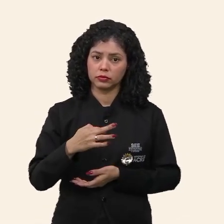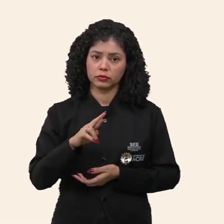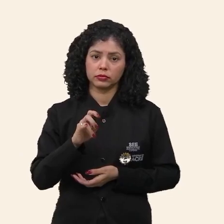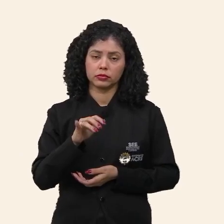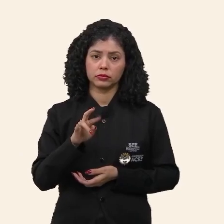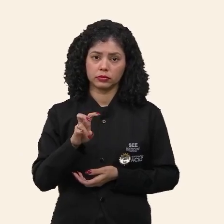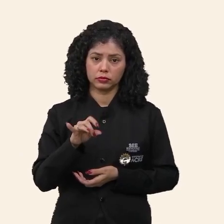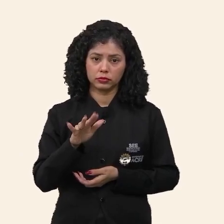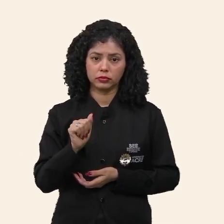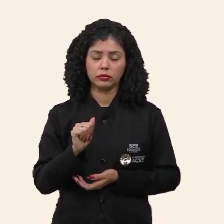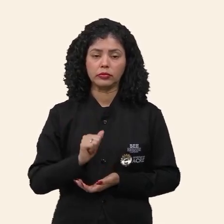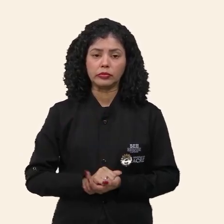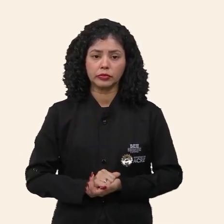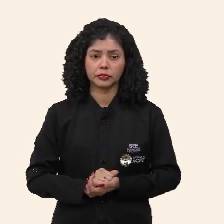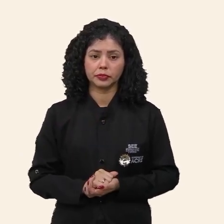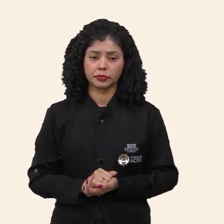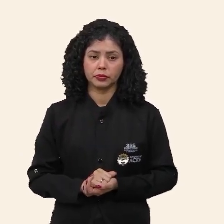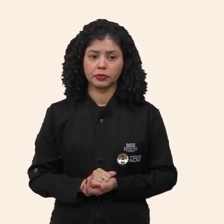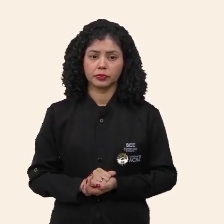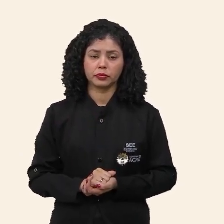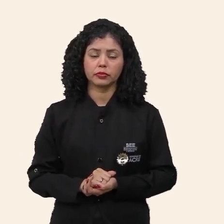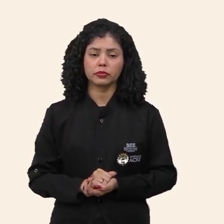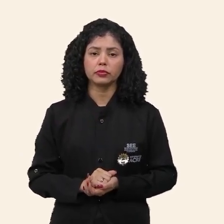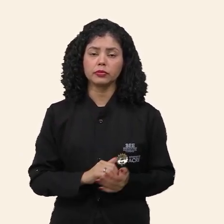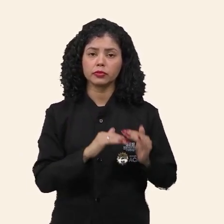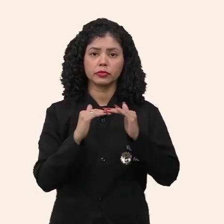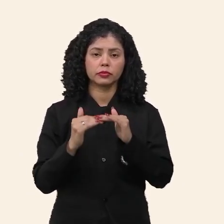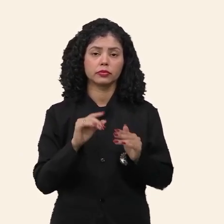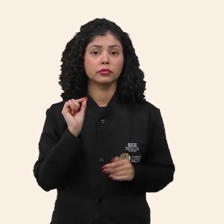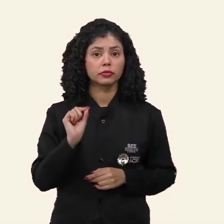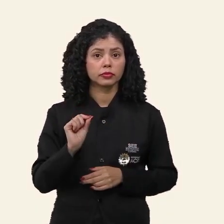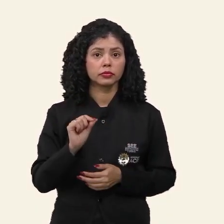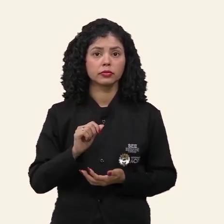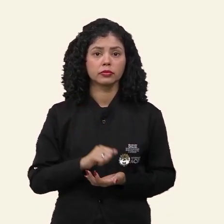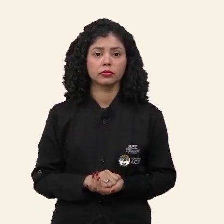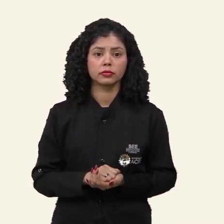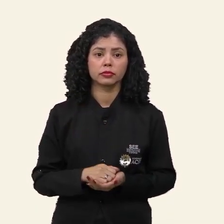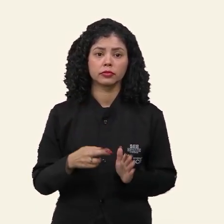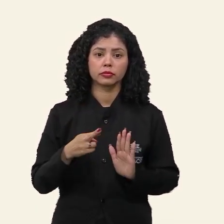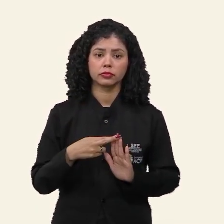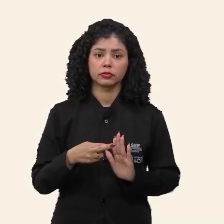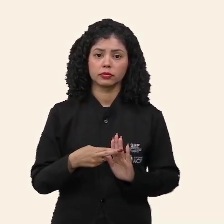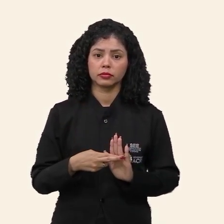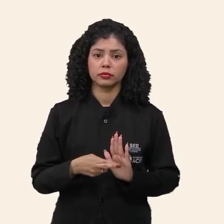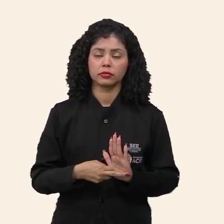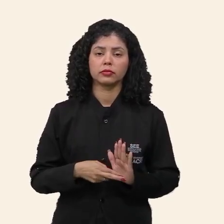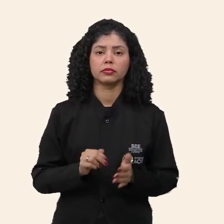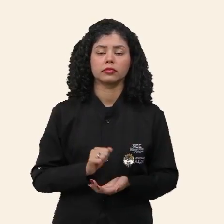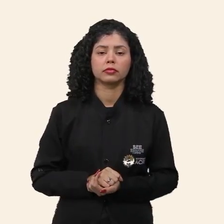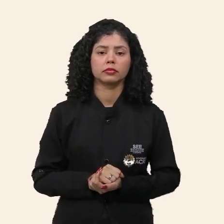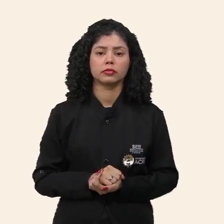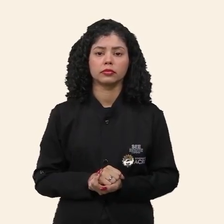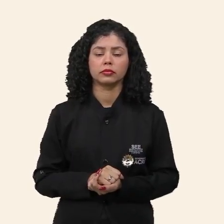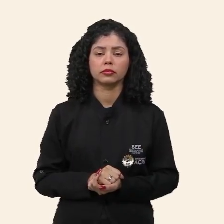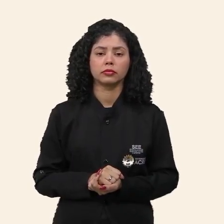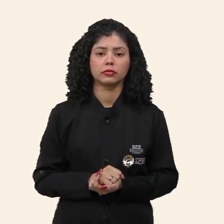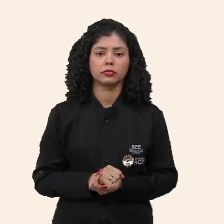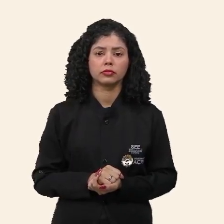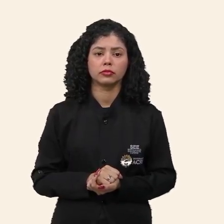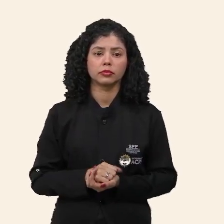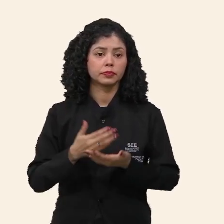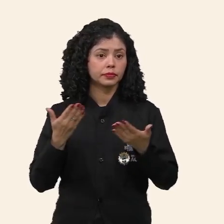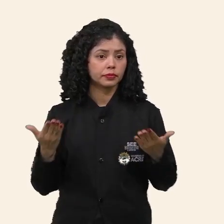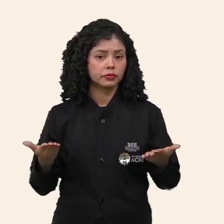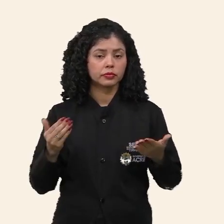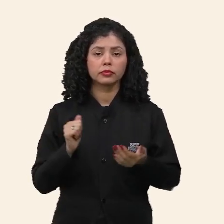prescritiva, que o que foi que nos restou, estabelece o quê? Regras. Olha outra palavrinha-chave.